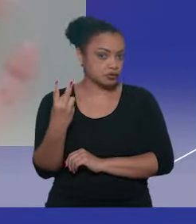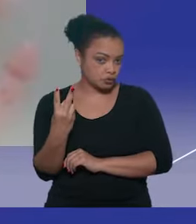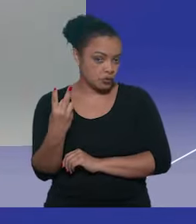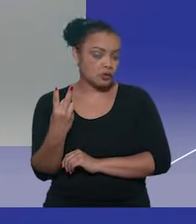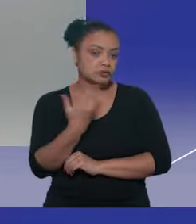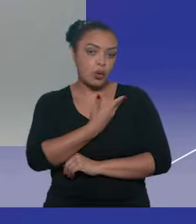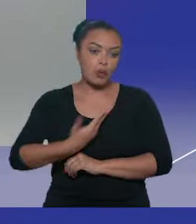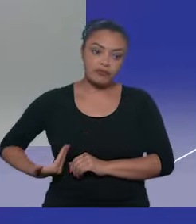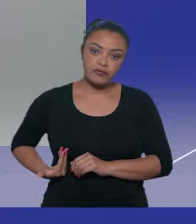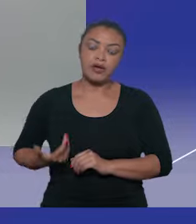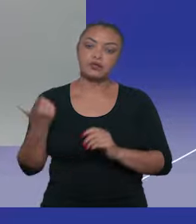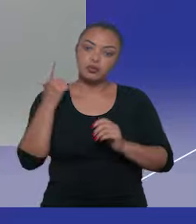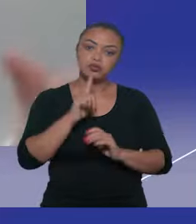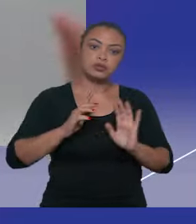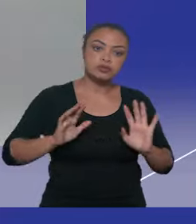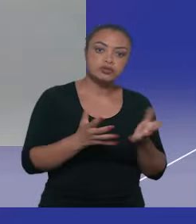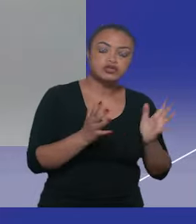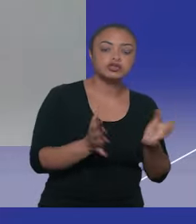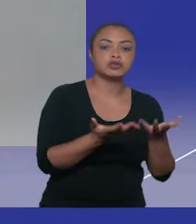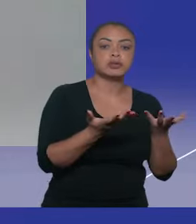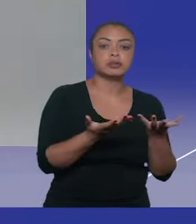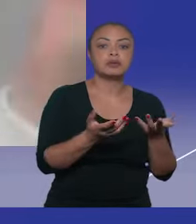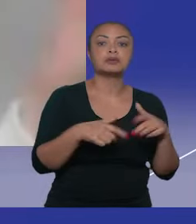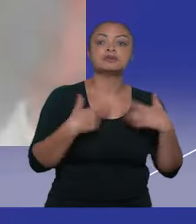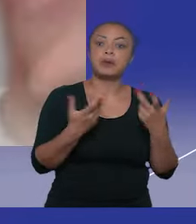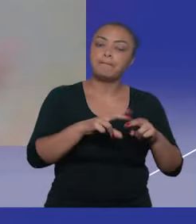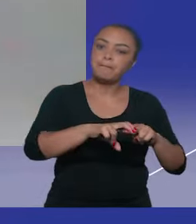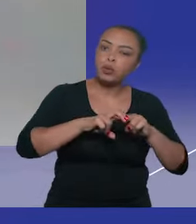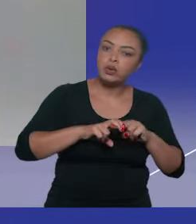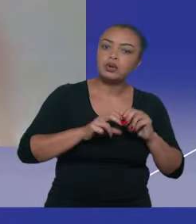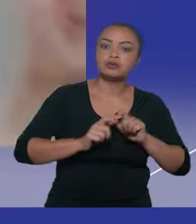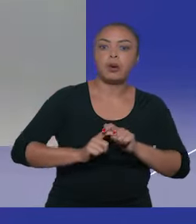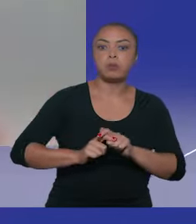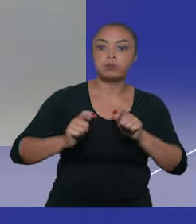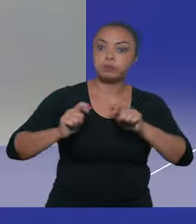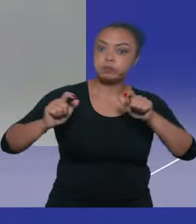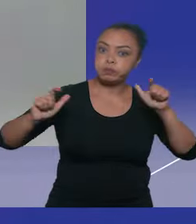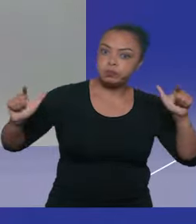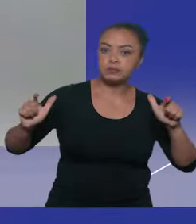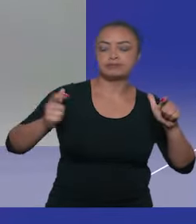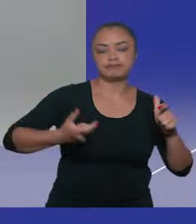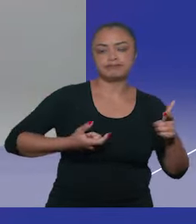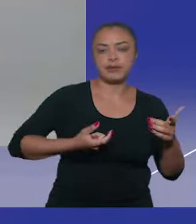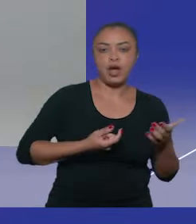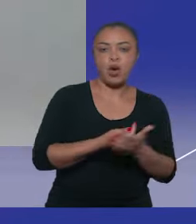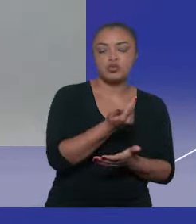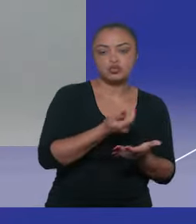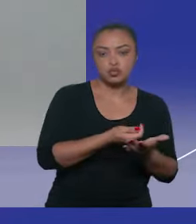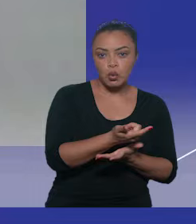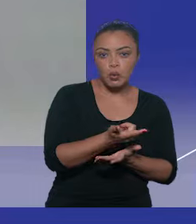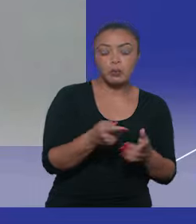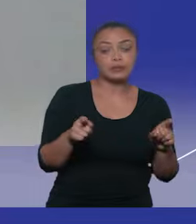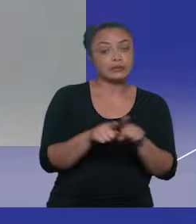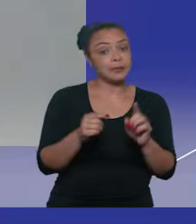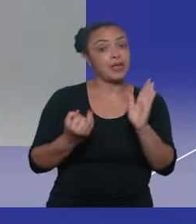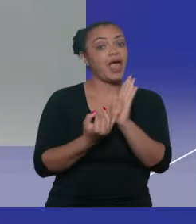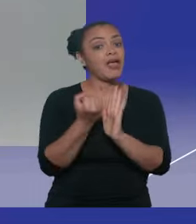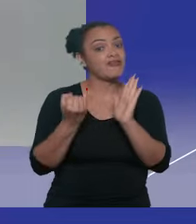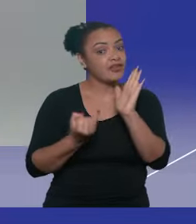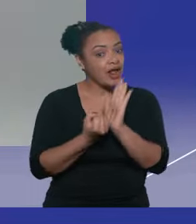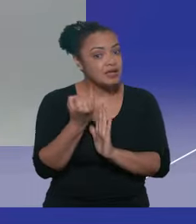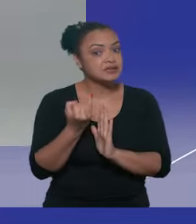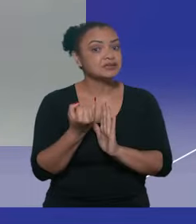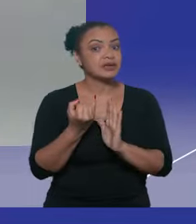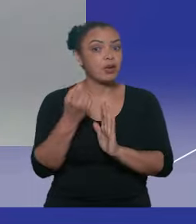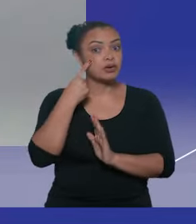muitos estímulos estavam sendo dados. Isso gerou um boom, né? Um boom de recuperação, um boom de consumo e também teve uma consequência